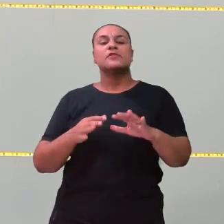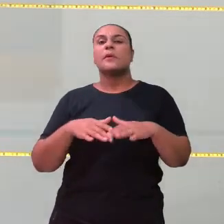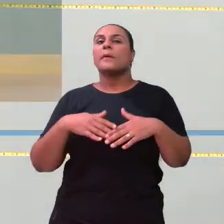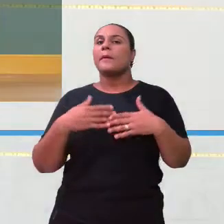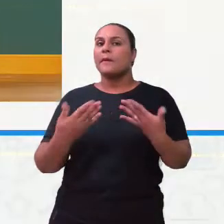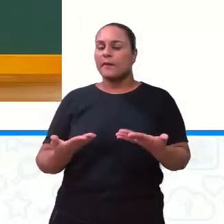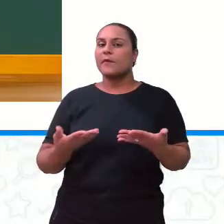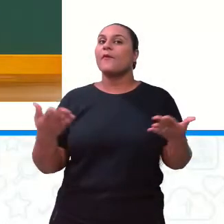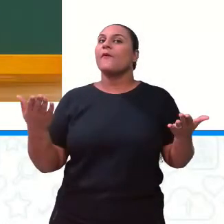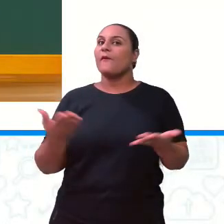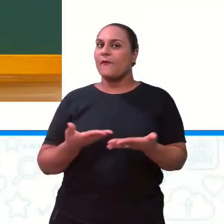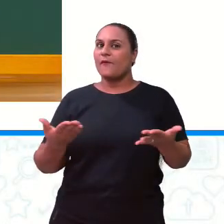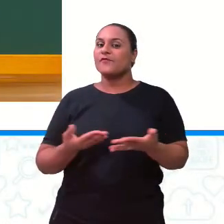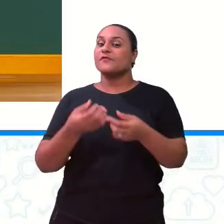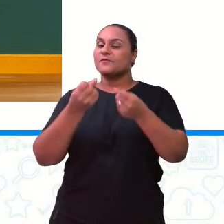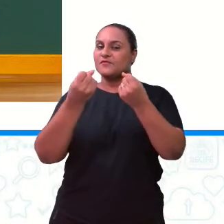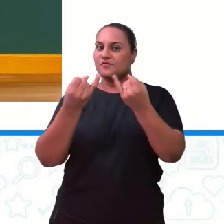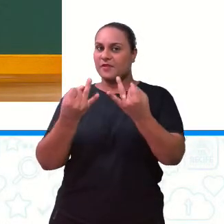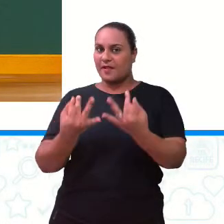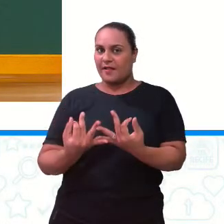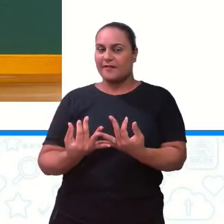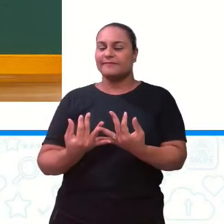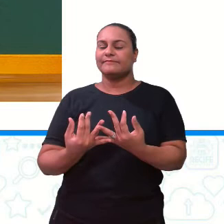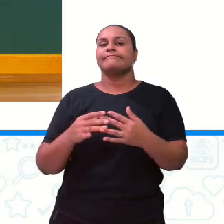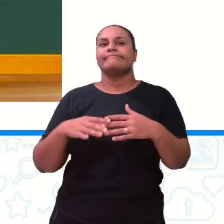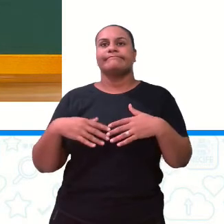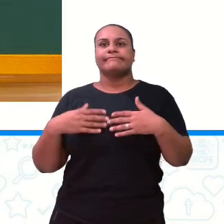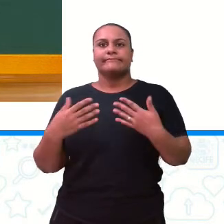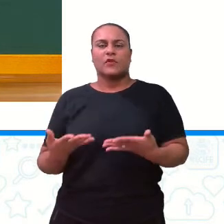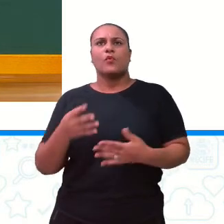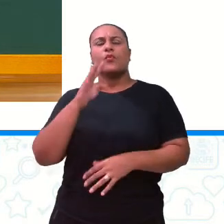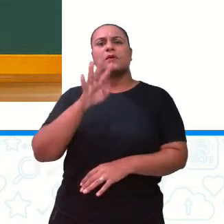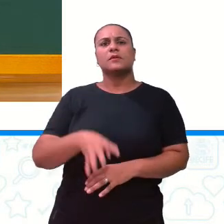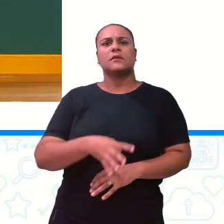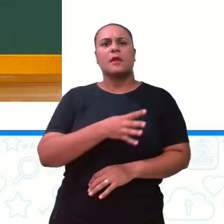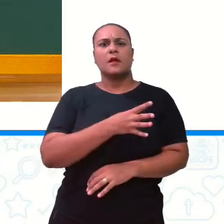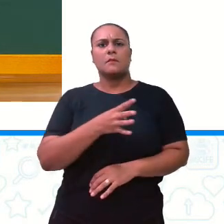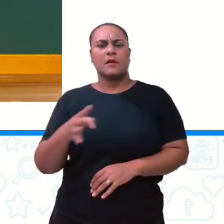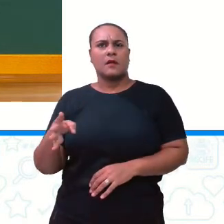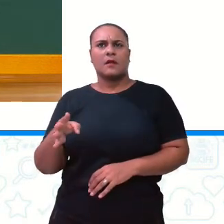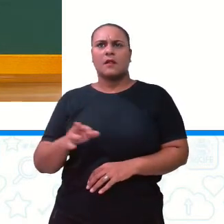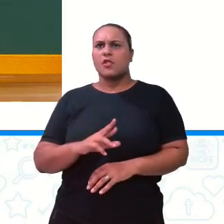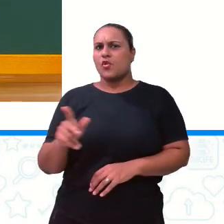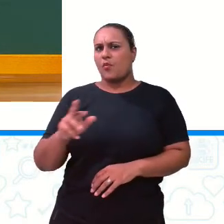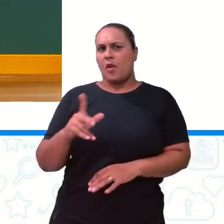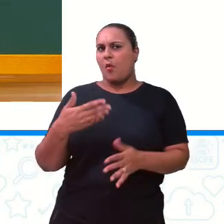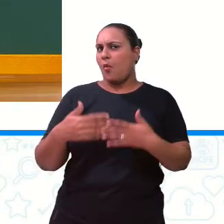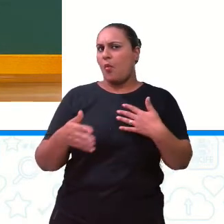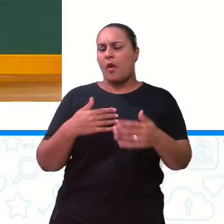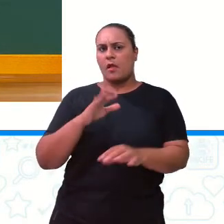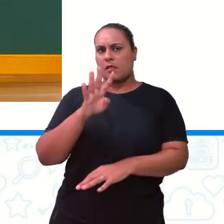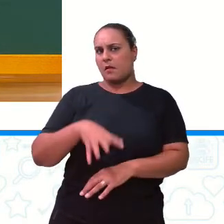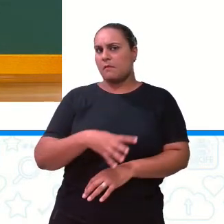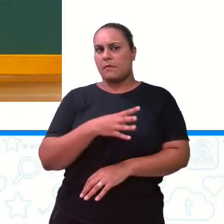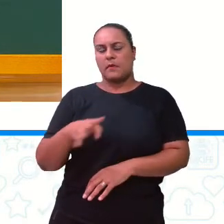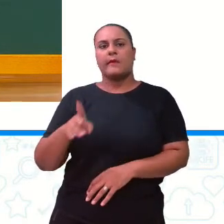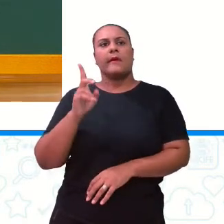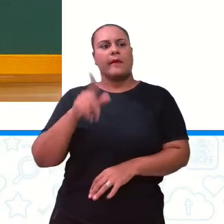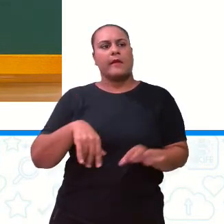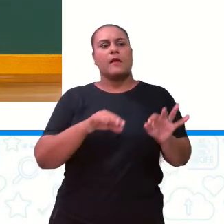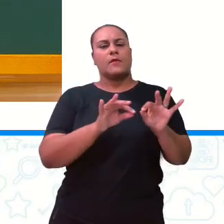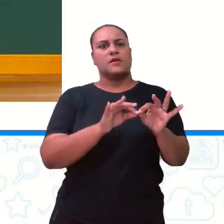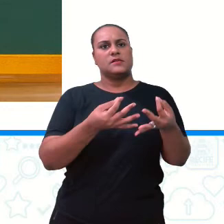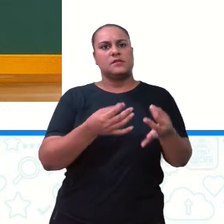falar sobre isso aqui, né? Então, assim, quando a gente está falando de tabela, não é qualquer tabela, é uma tabela